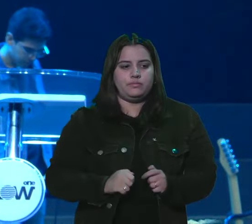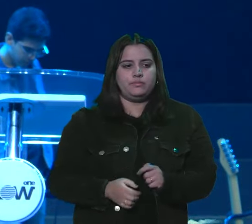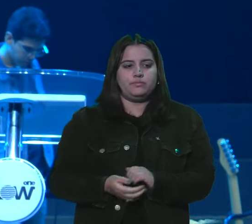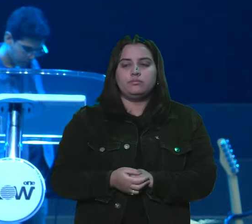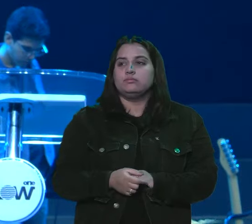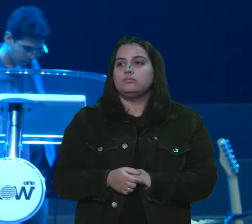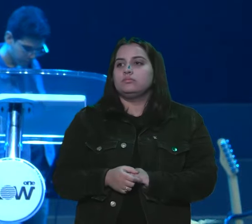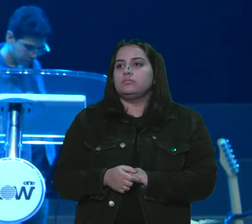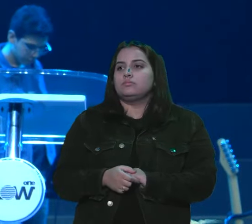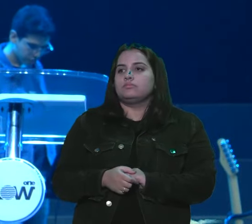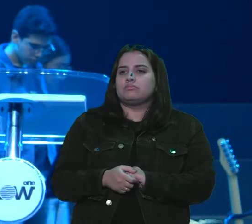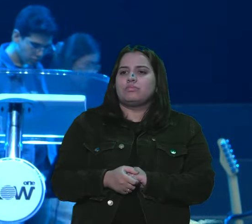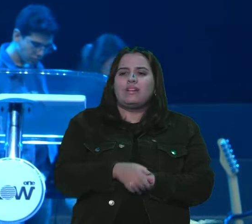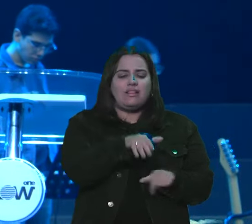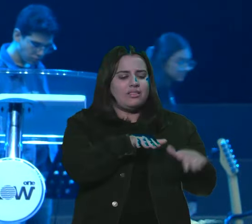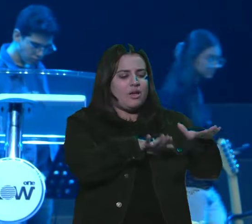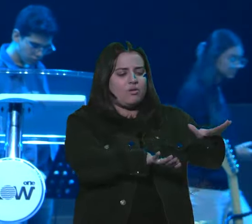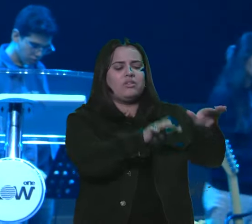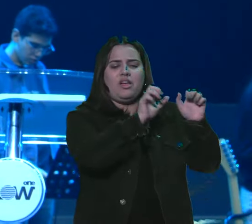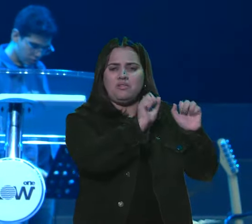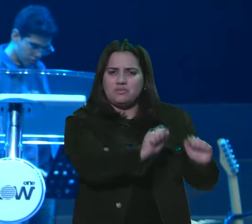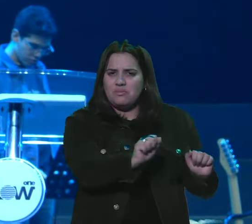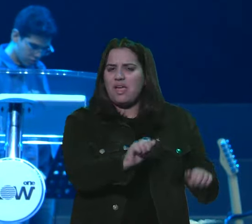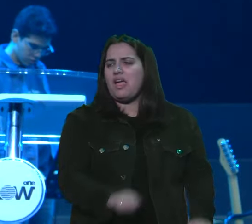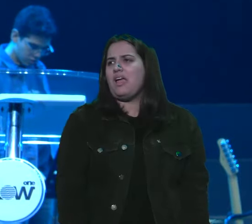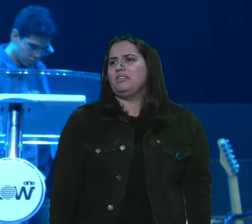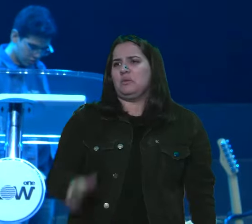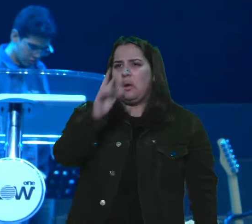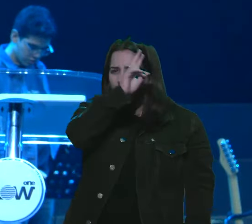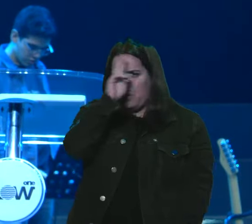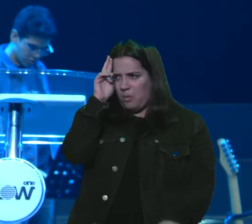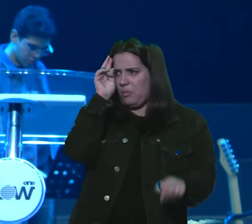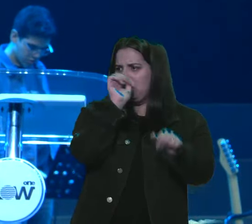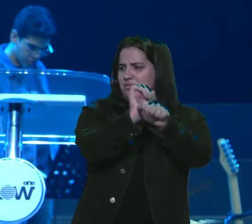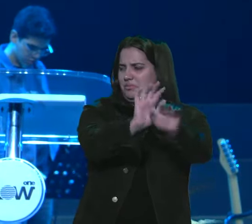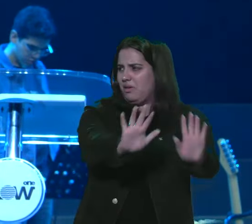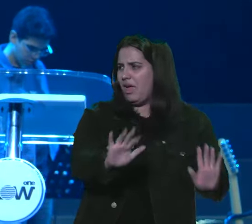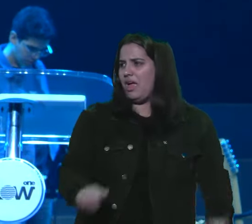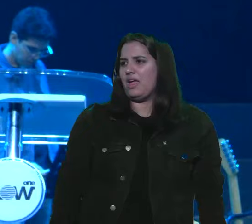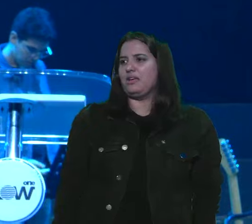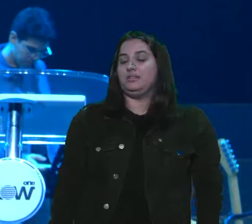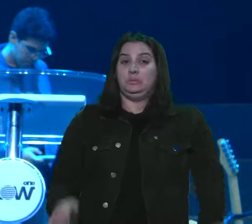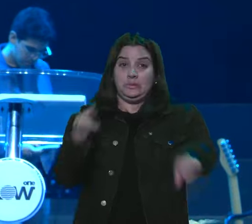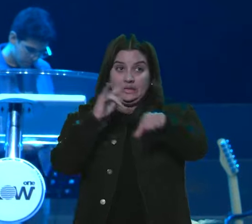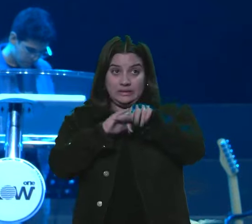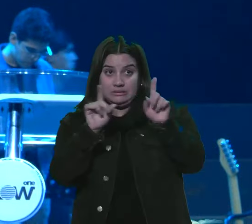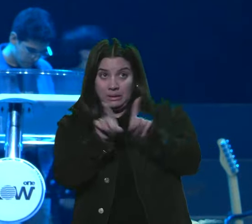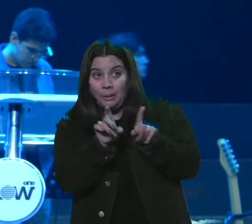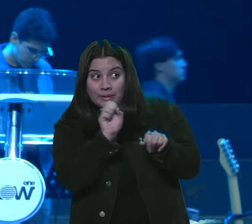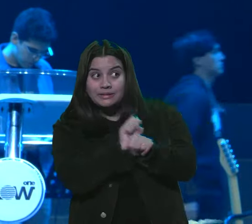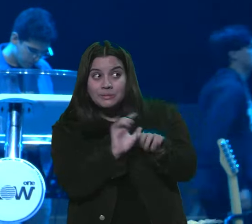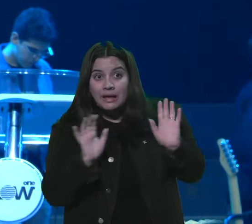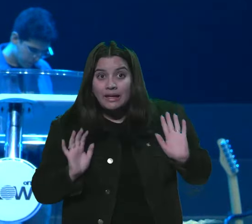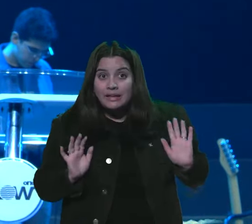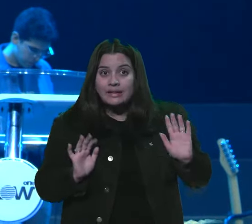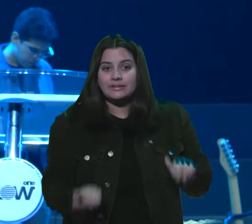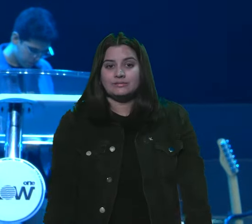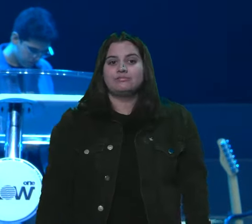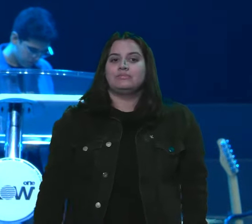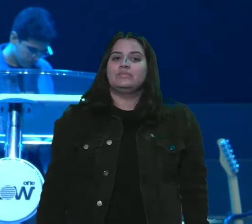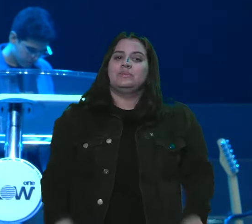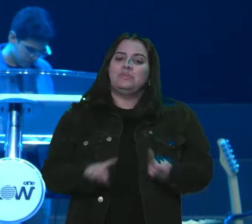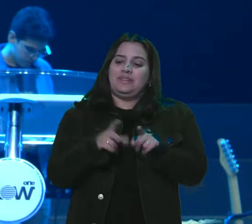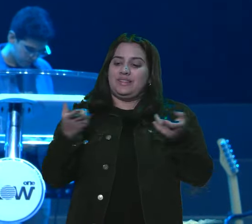O estacionamento pode esperar, o Uber pode esperar, seu amigo pode esperar, o banheiro pode esperar.